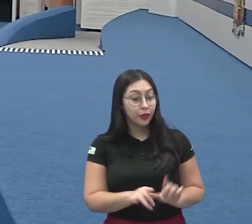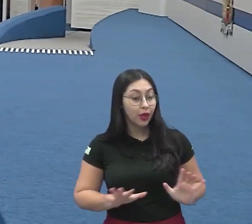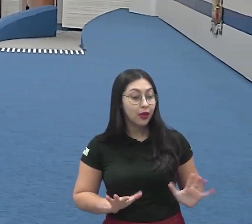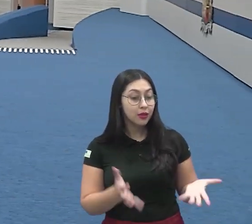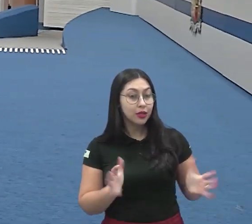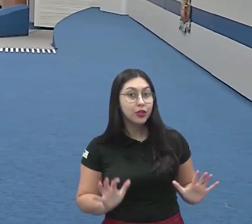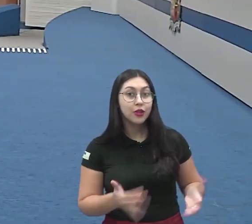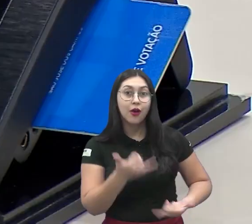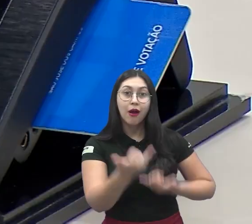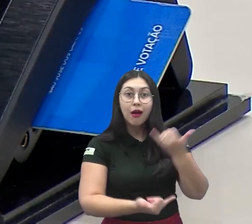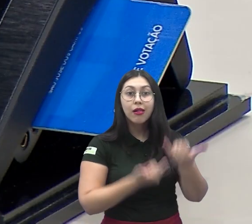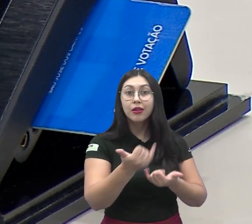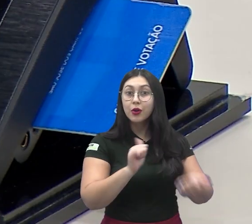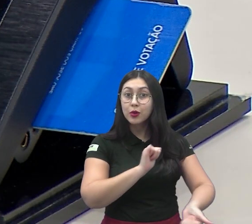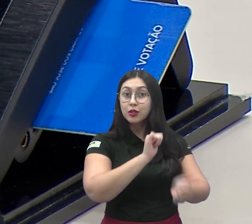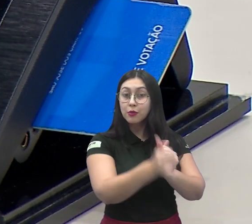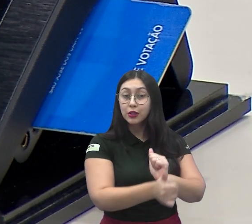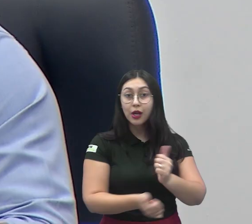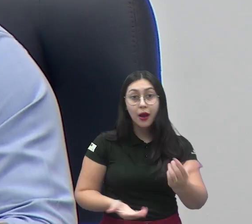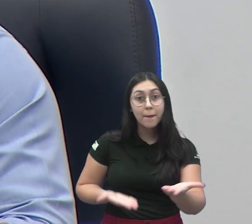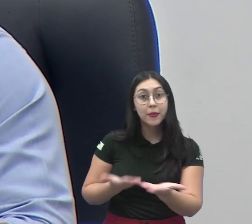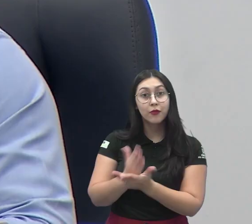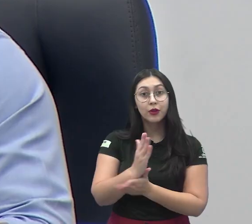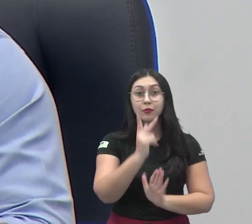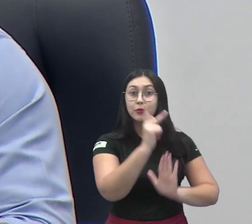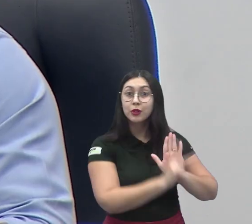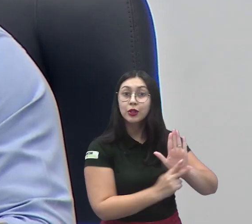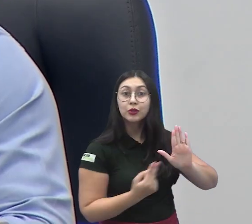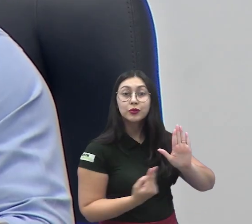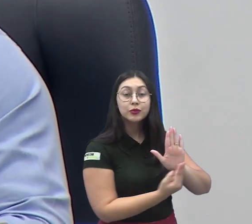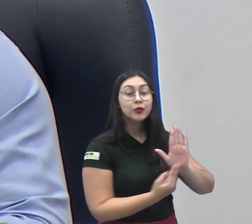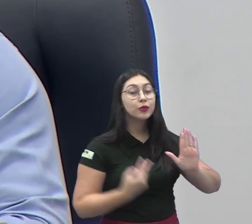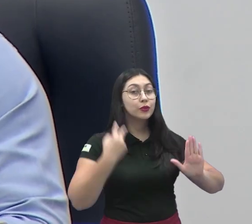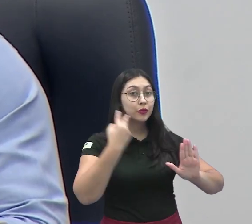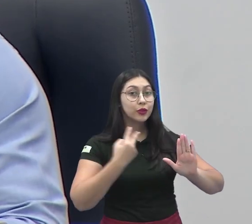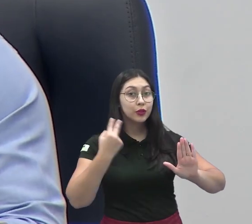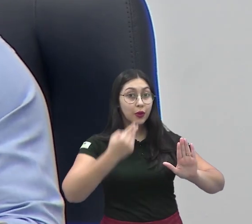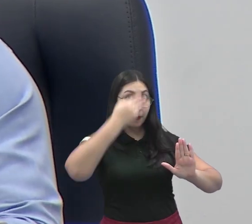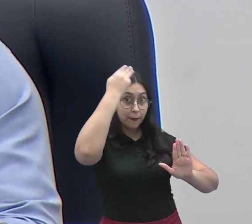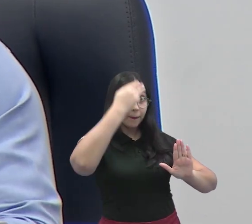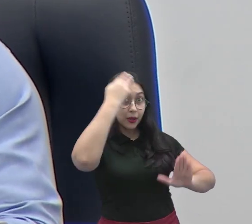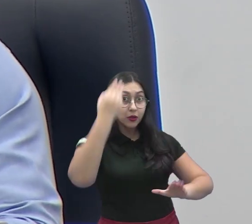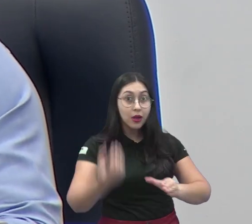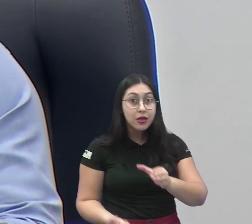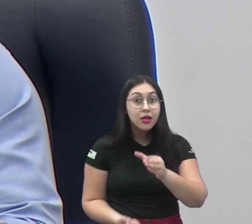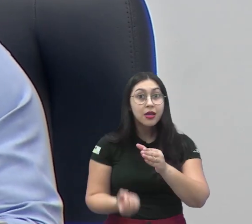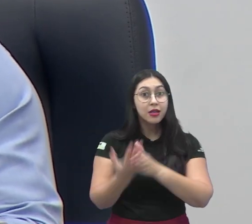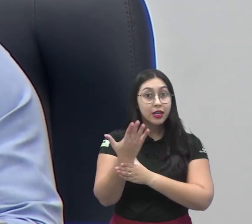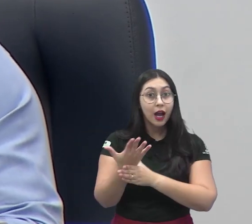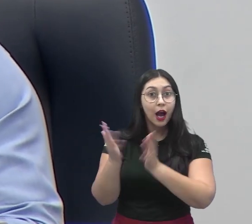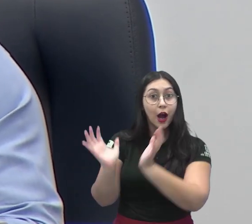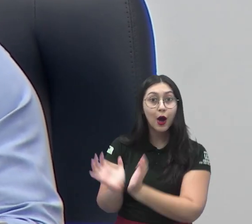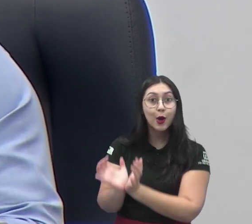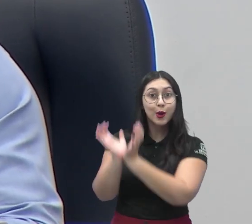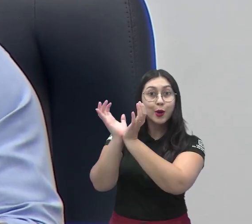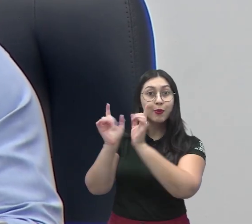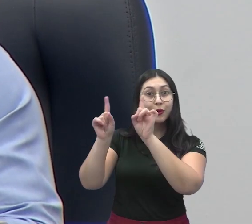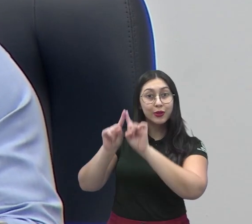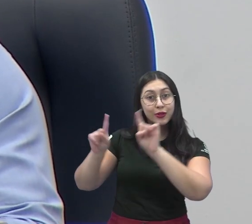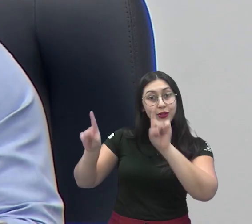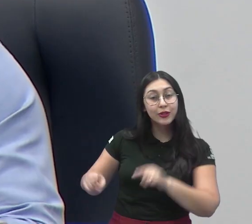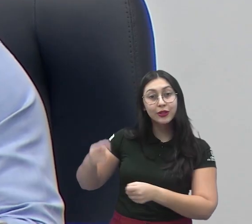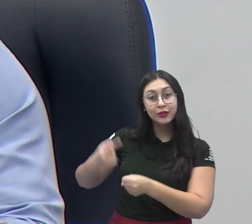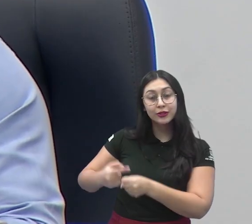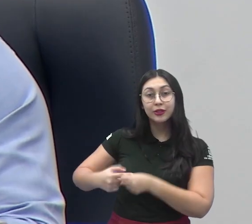esporte, os parlamentares ainda aprovaram o projeto do vereador Milton Vieira Filho, que cria em São José a Copa do